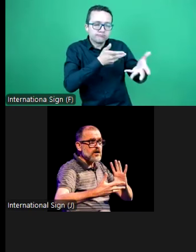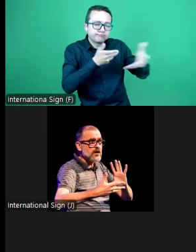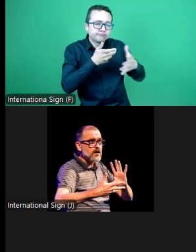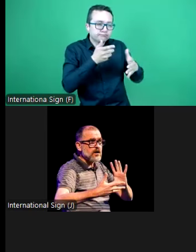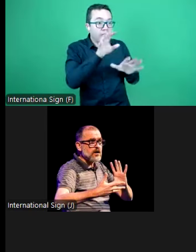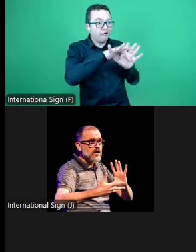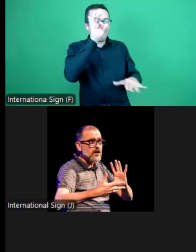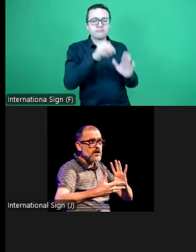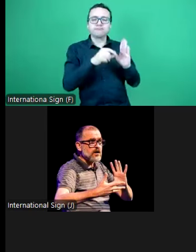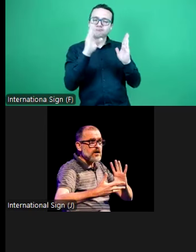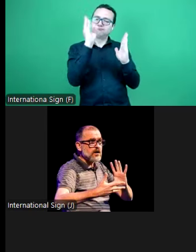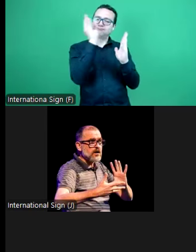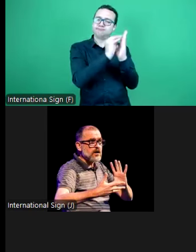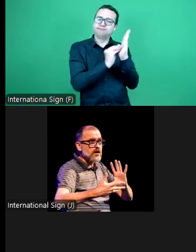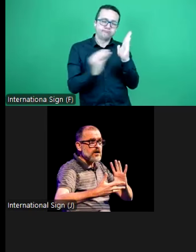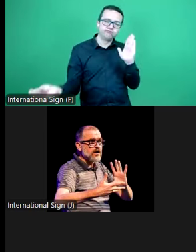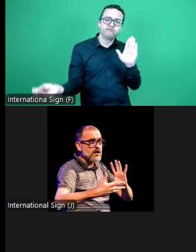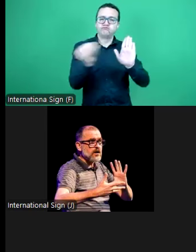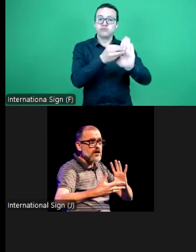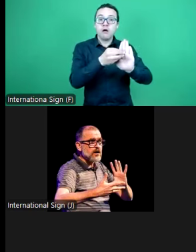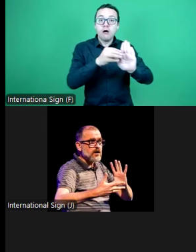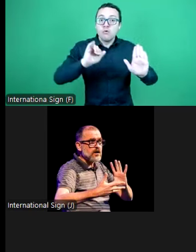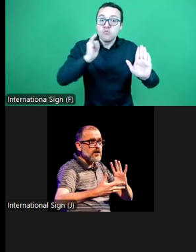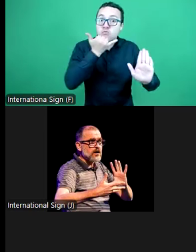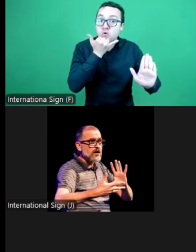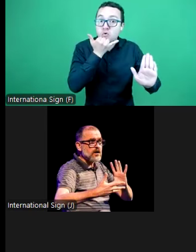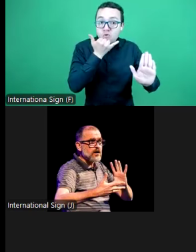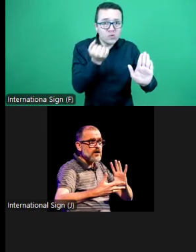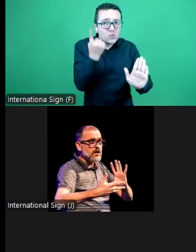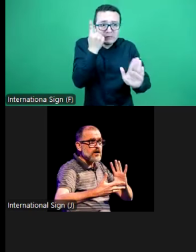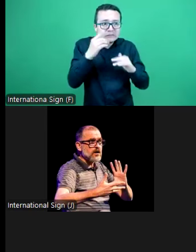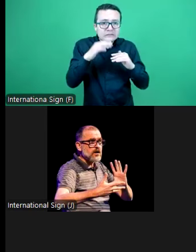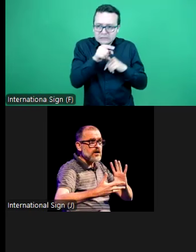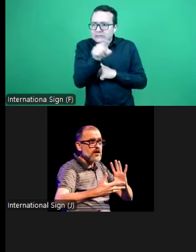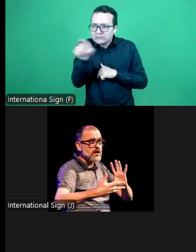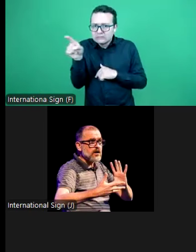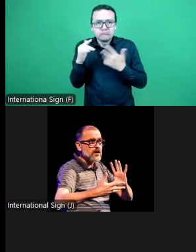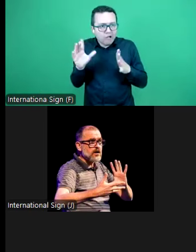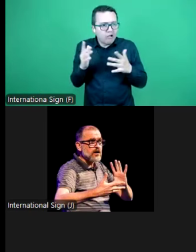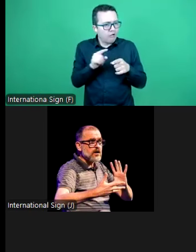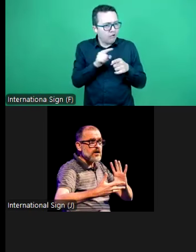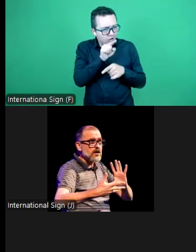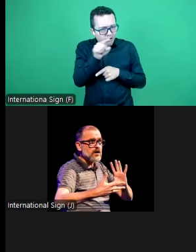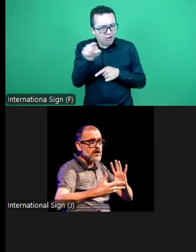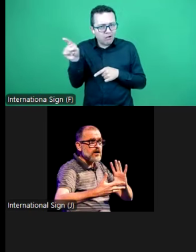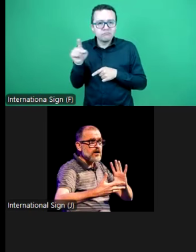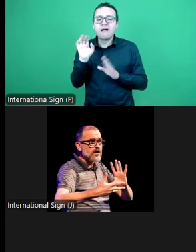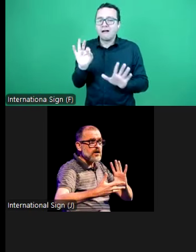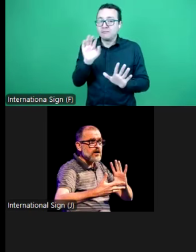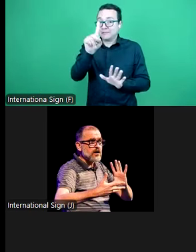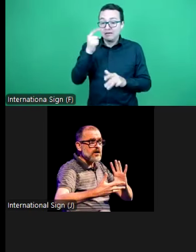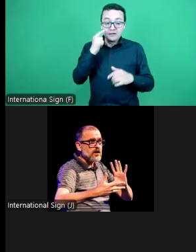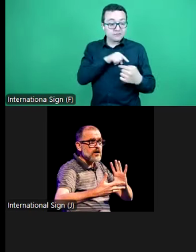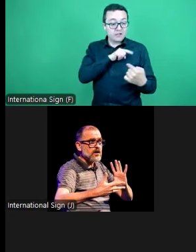Isso pode acontecer em qualquer estágio do que tem a ver desde o começo do teste até o teste laboratório e